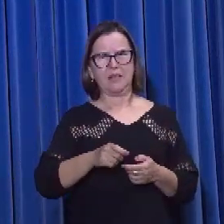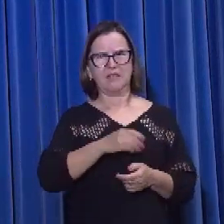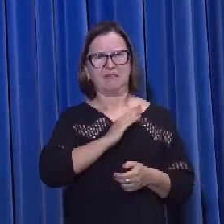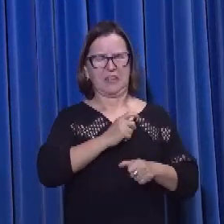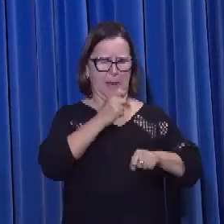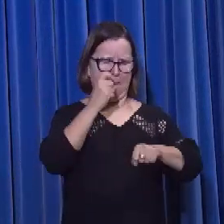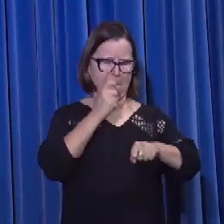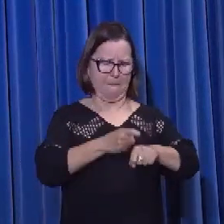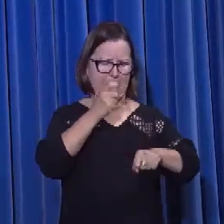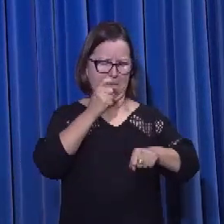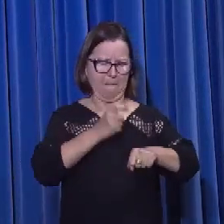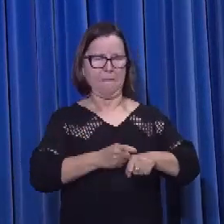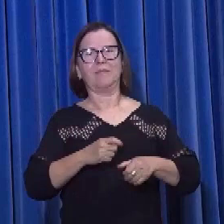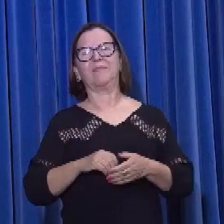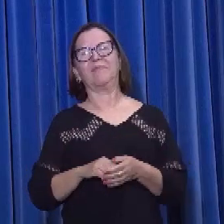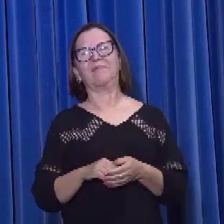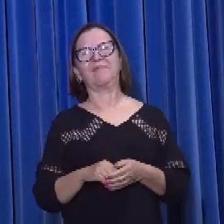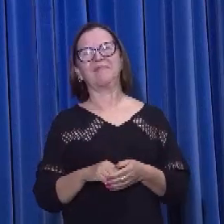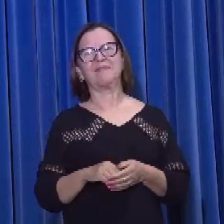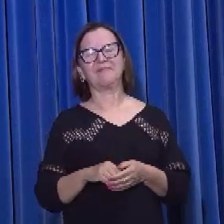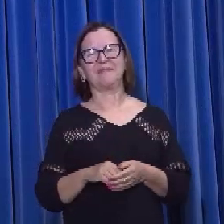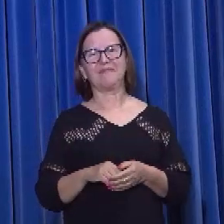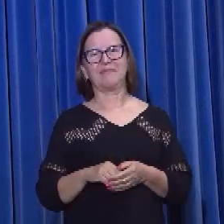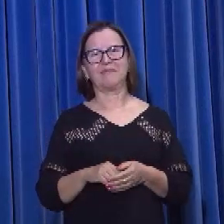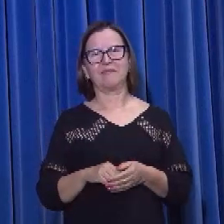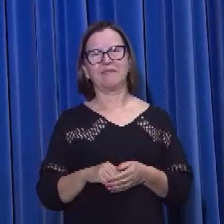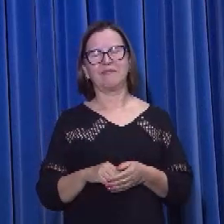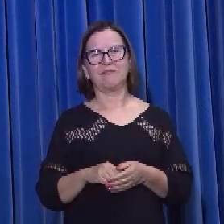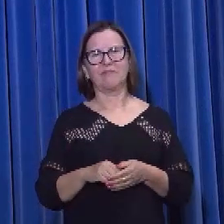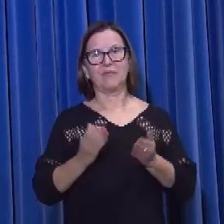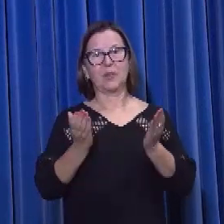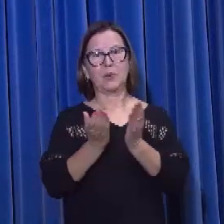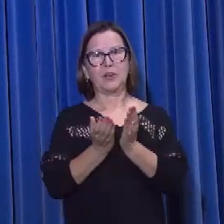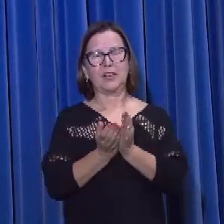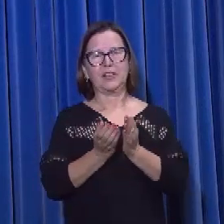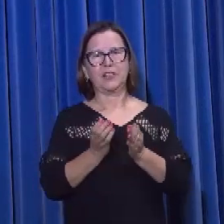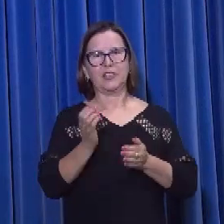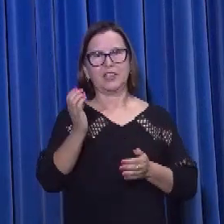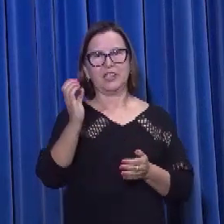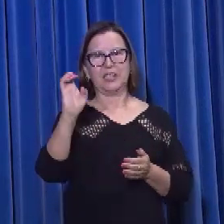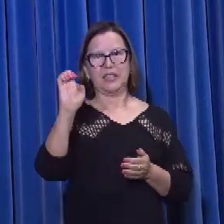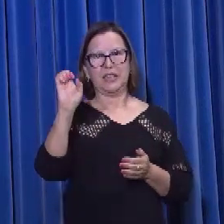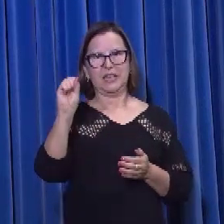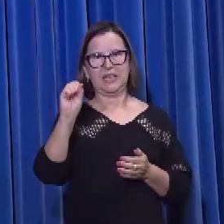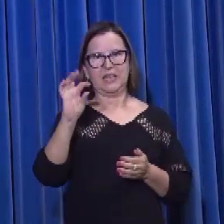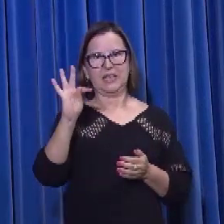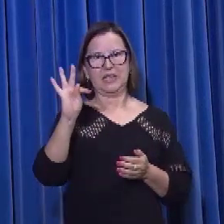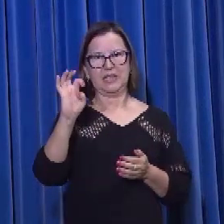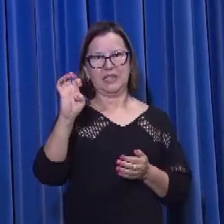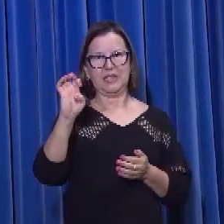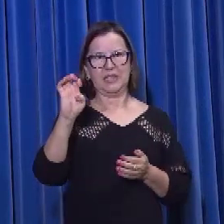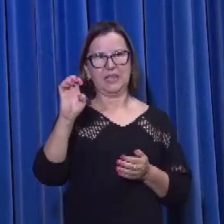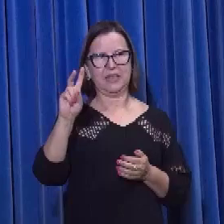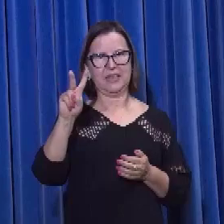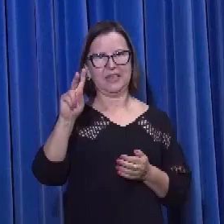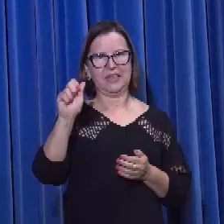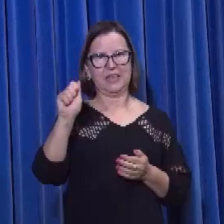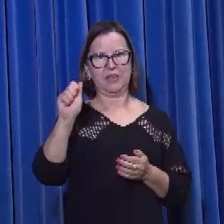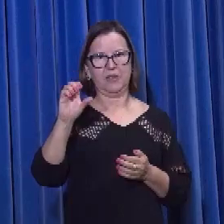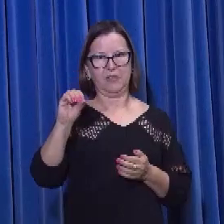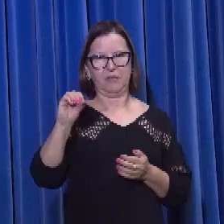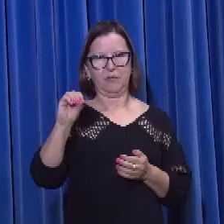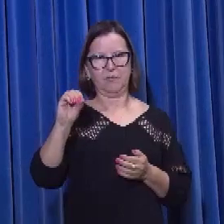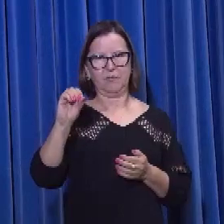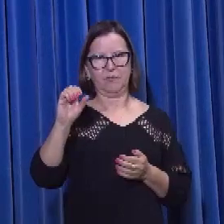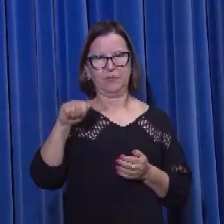O crente Estevão, pouco antes de ser martirizado, disse aos judeus que não haviam crido no Senhor.